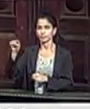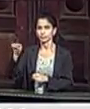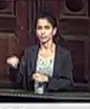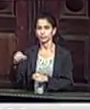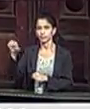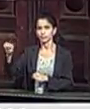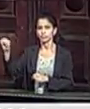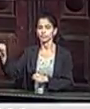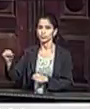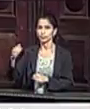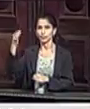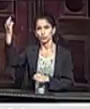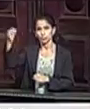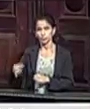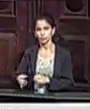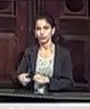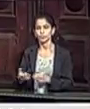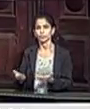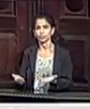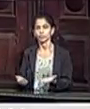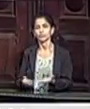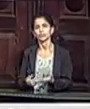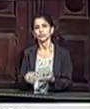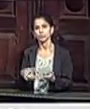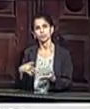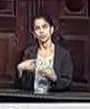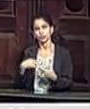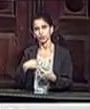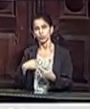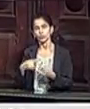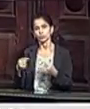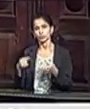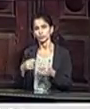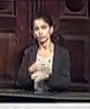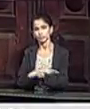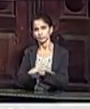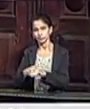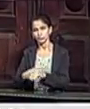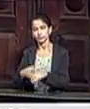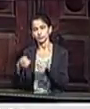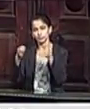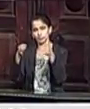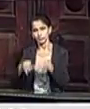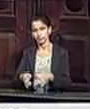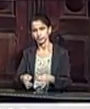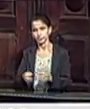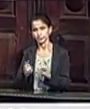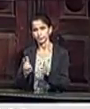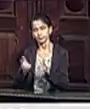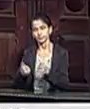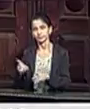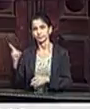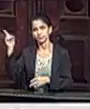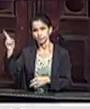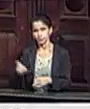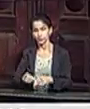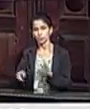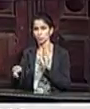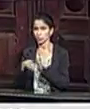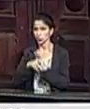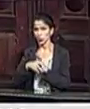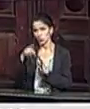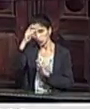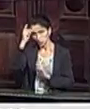99,99% das vezes, adoto a linha da defesa do direito do